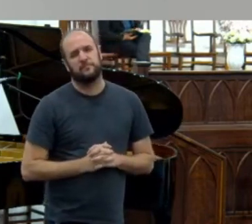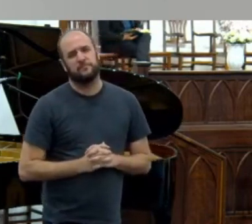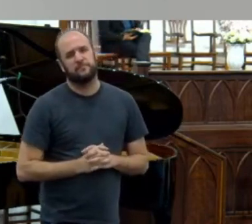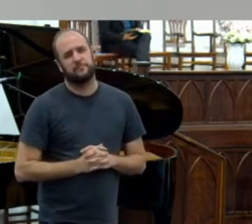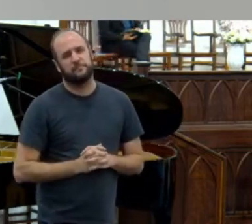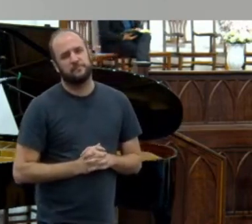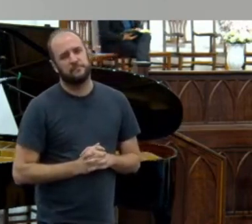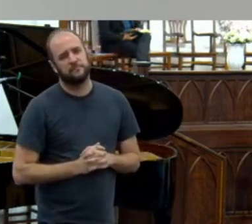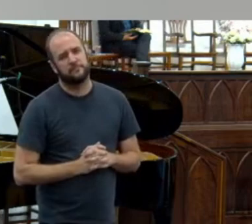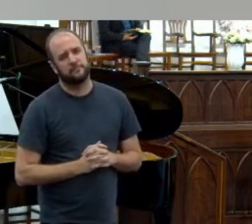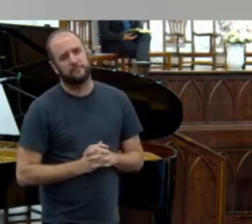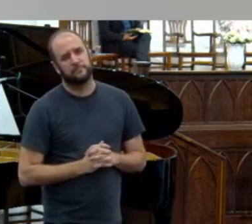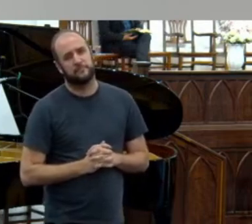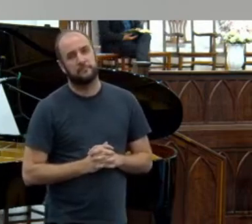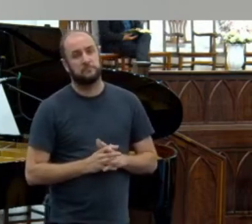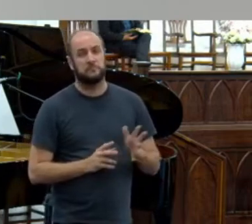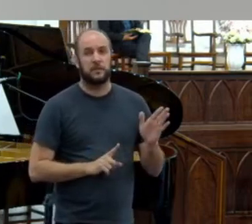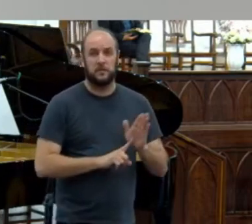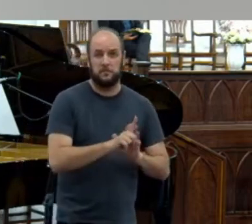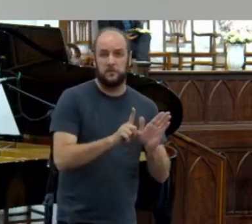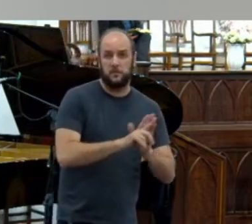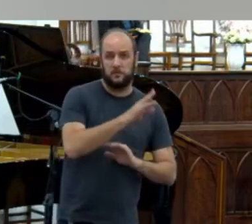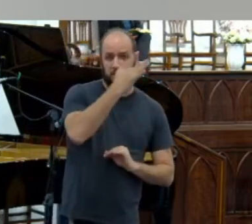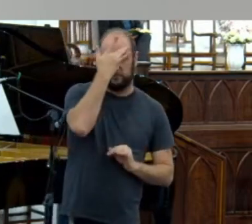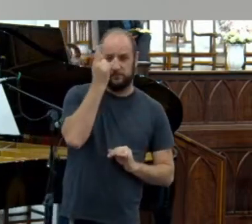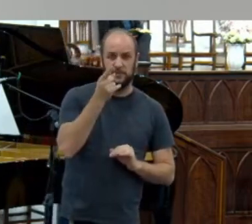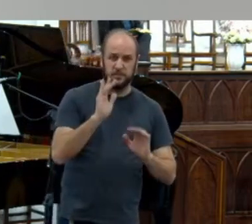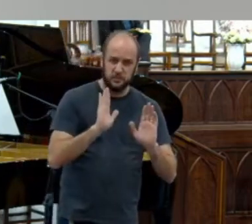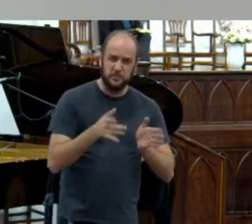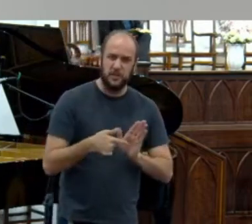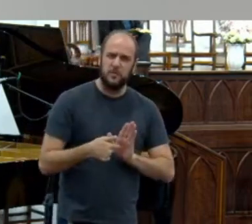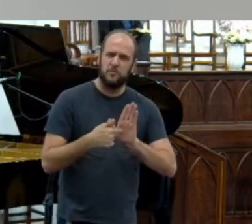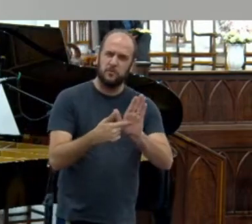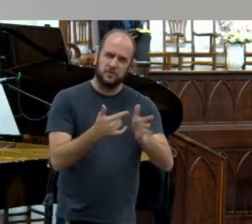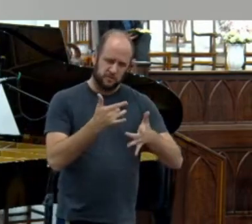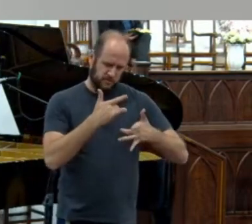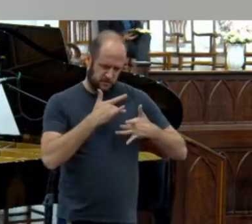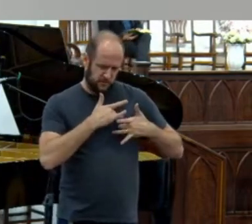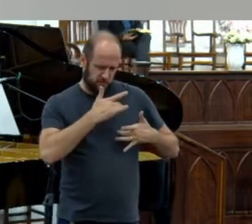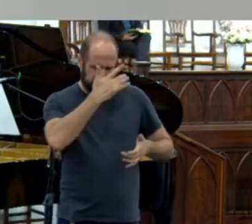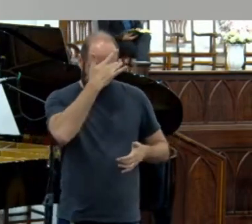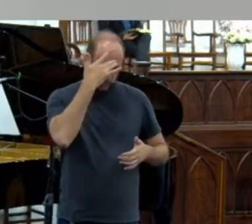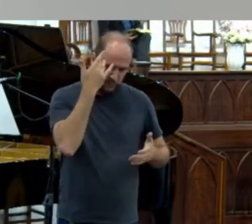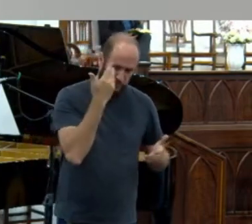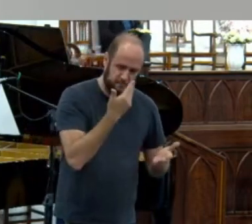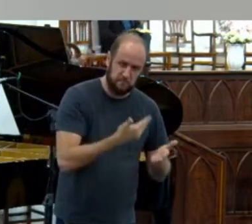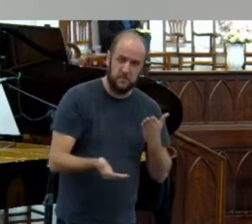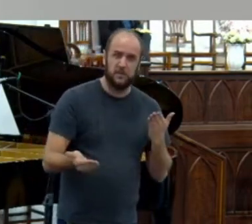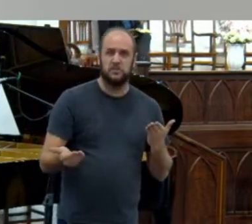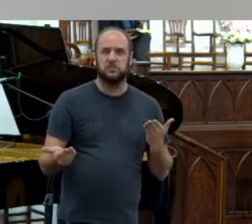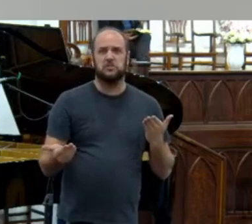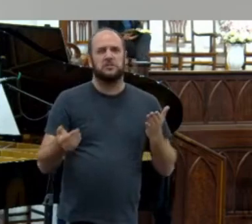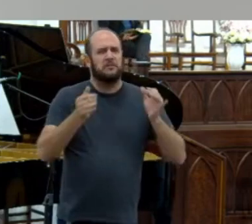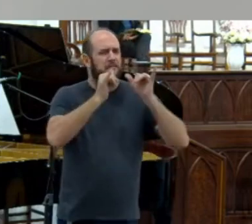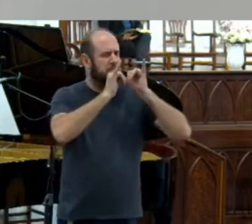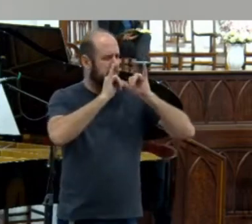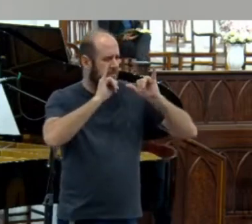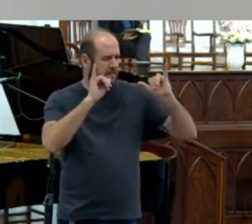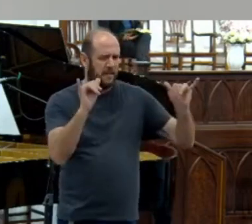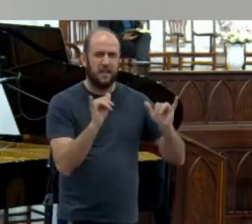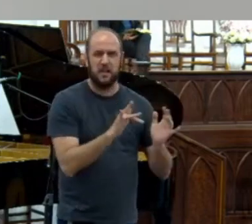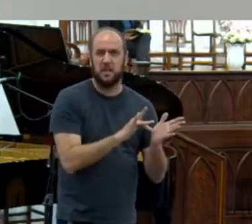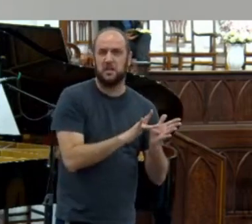Uma pergunta aos objetores: você já mostrou misericórdia a perdidos que declaradamente são